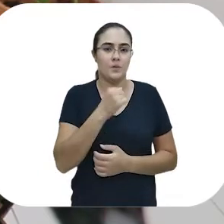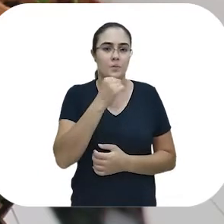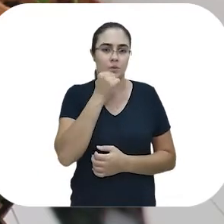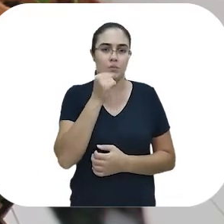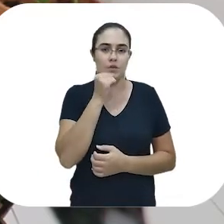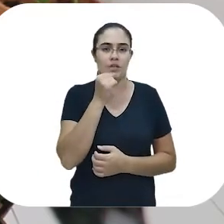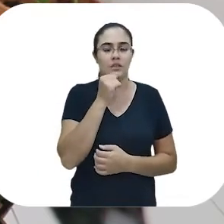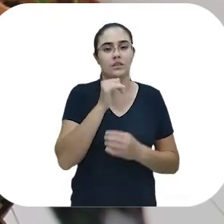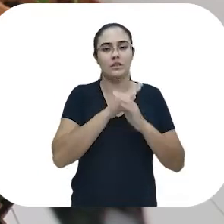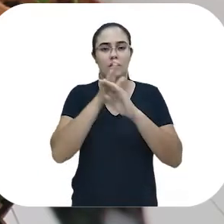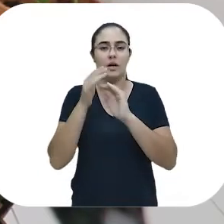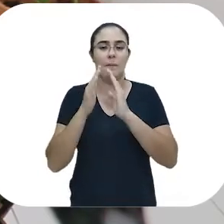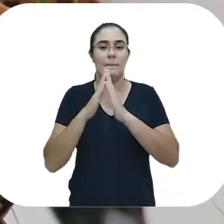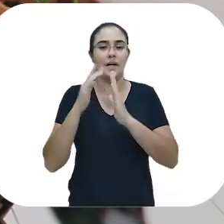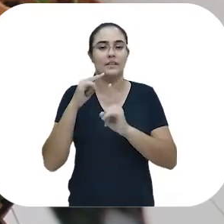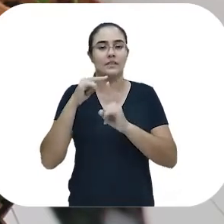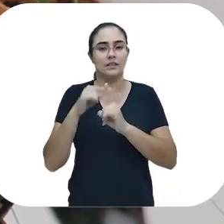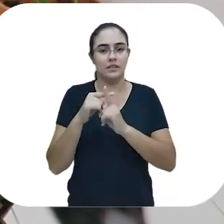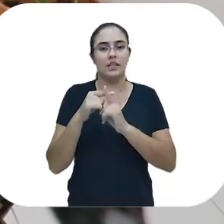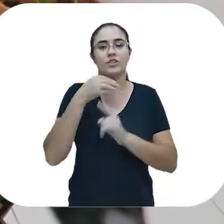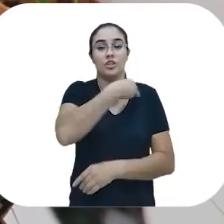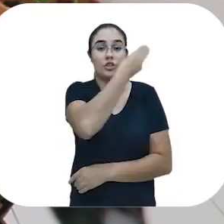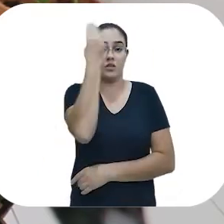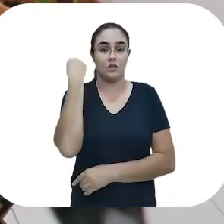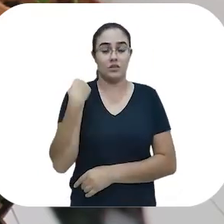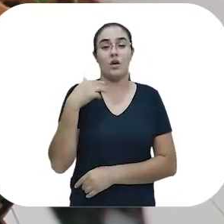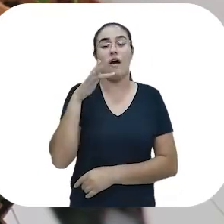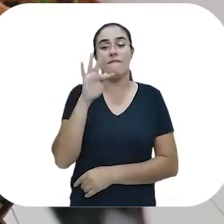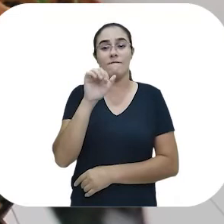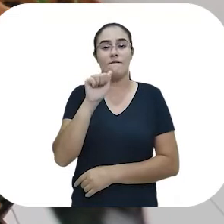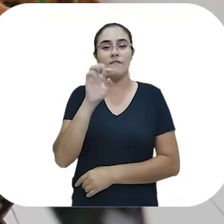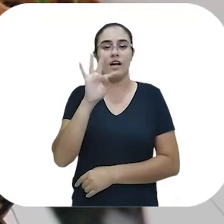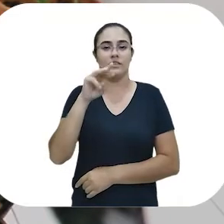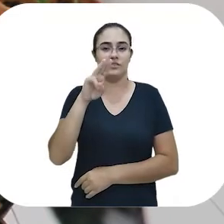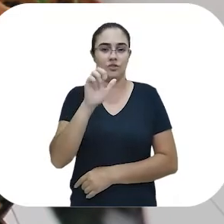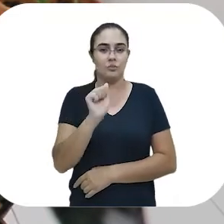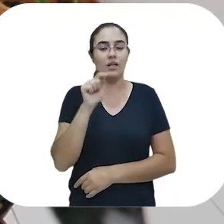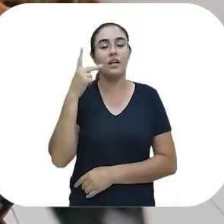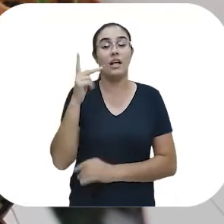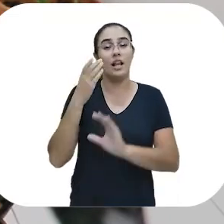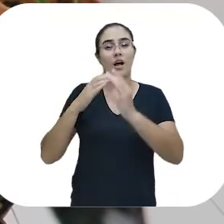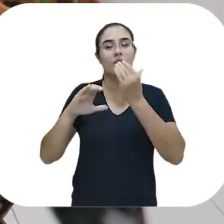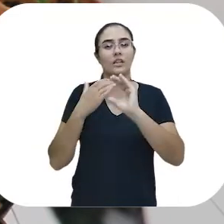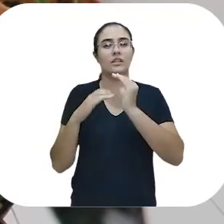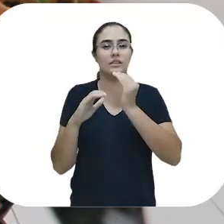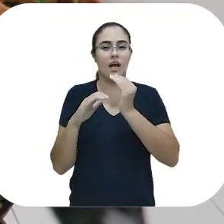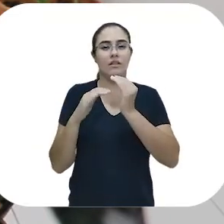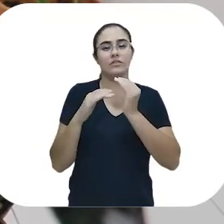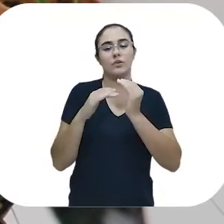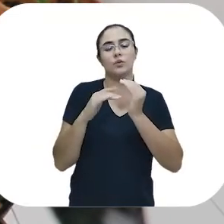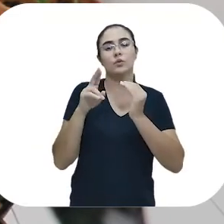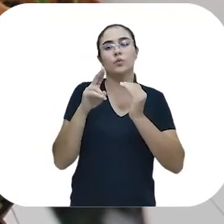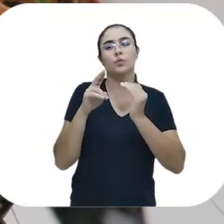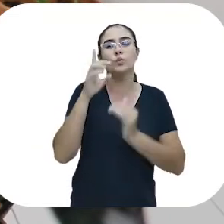bairro, que era Nossa Senhora de Fátima, e lá eu cantava no domingo, né, que era a missa dominical, a missa das crianças,